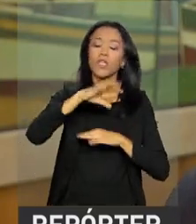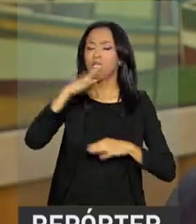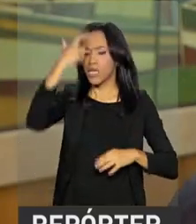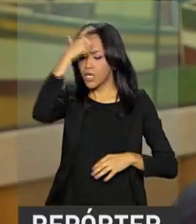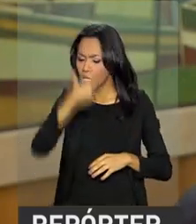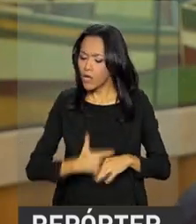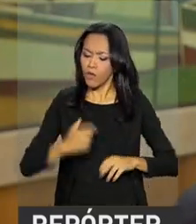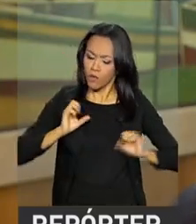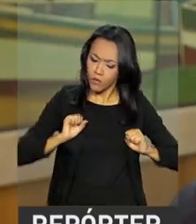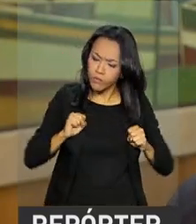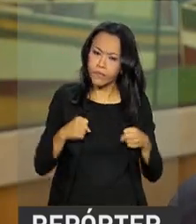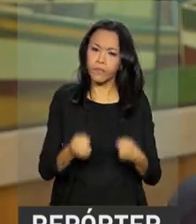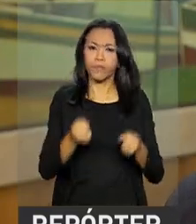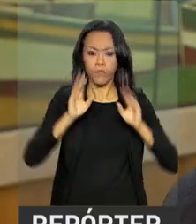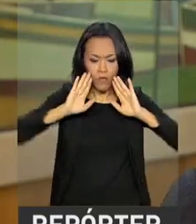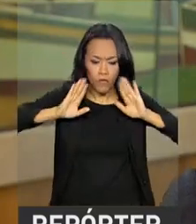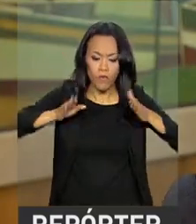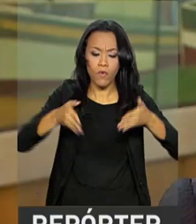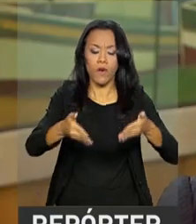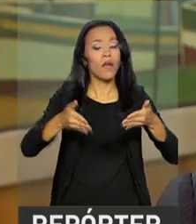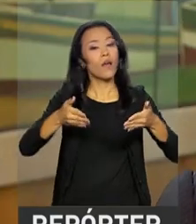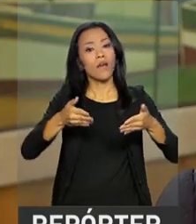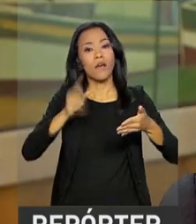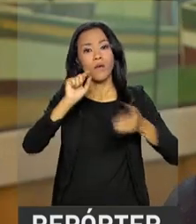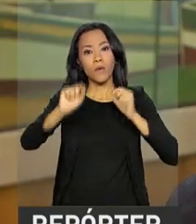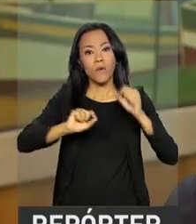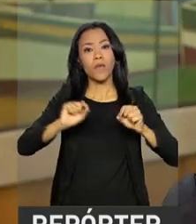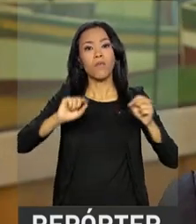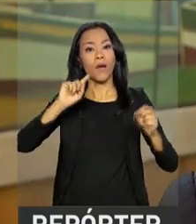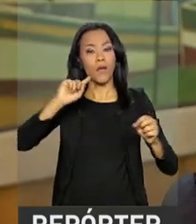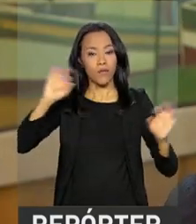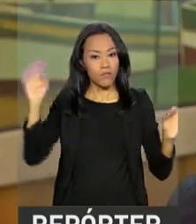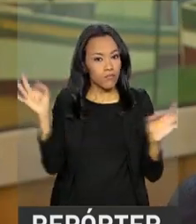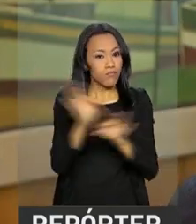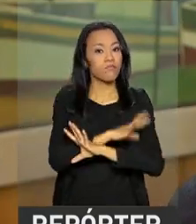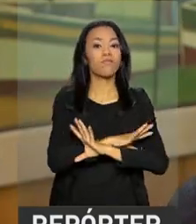está voltada para concluir a reforma da previdência